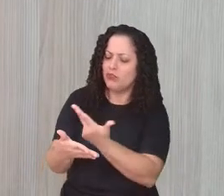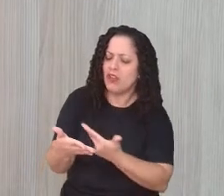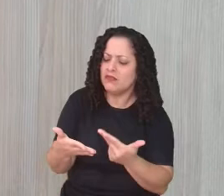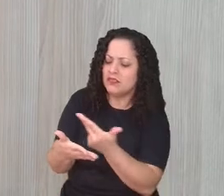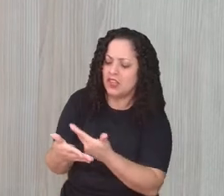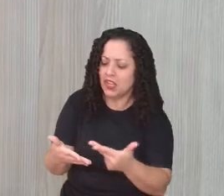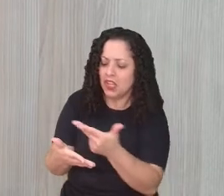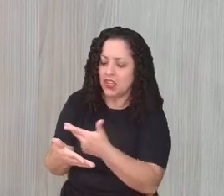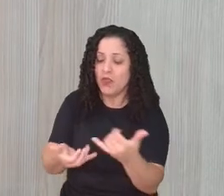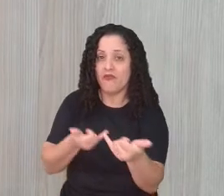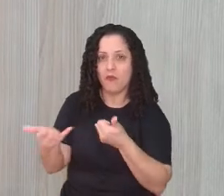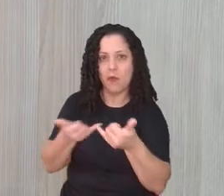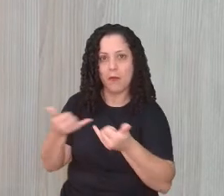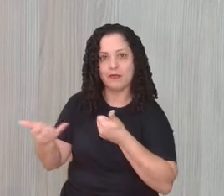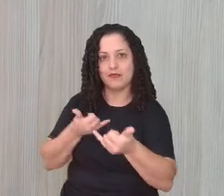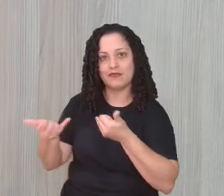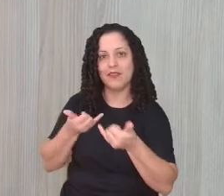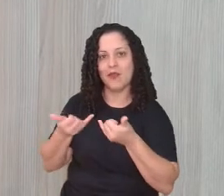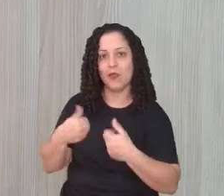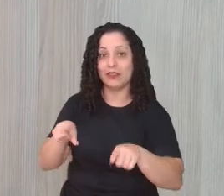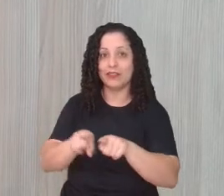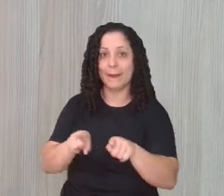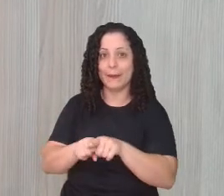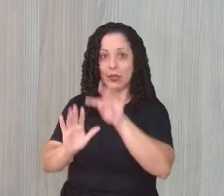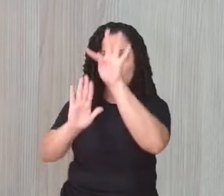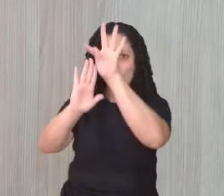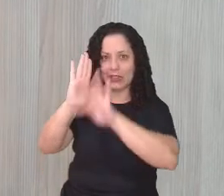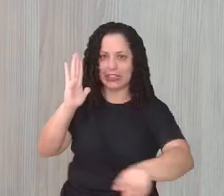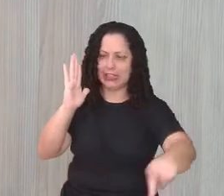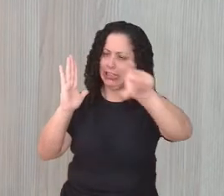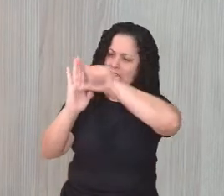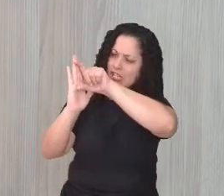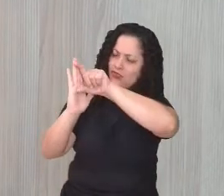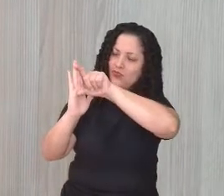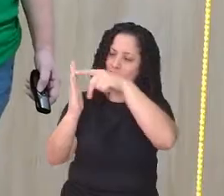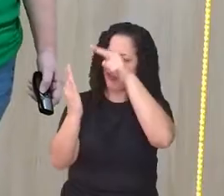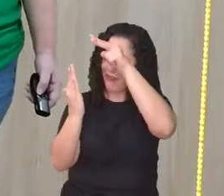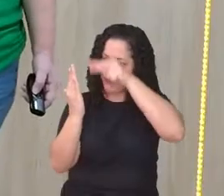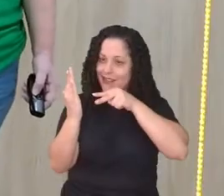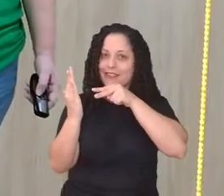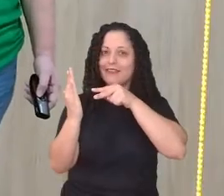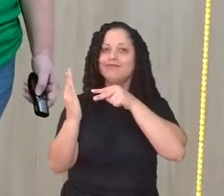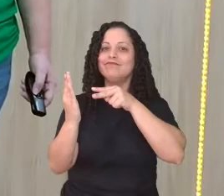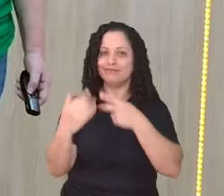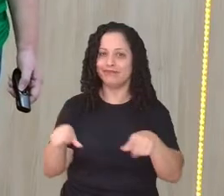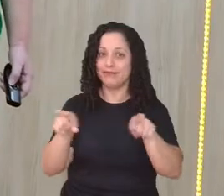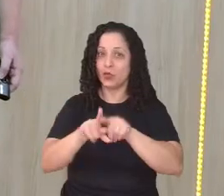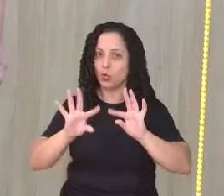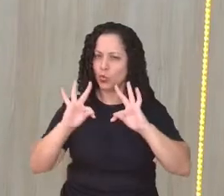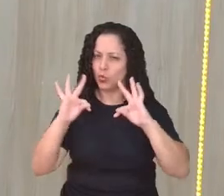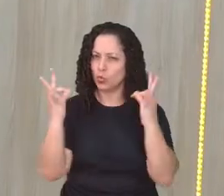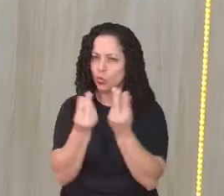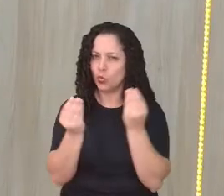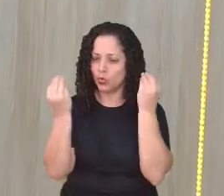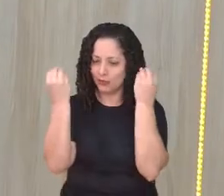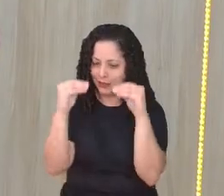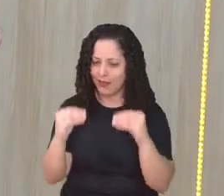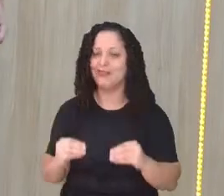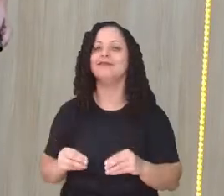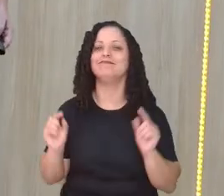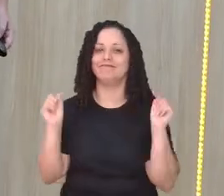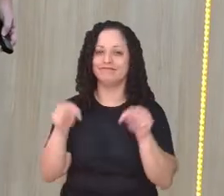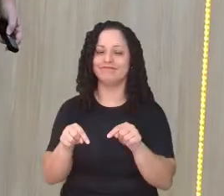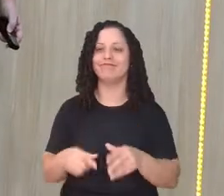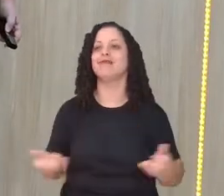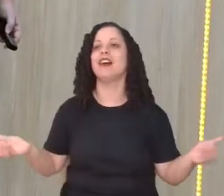figura e interpretar o texto. E aí você Isso. consegue. As informações estão lá, tá bom? Só Então, vamos interpretar.